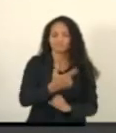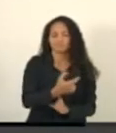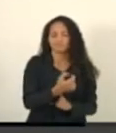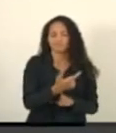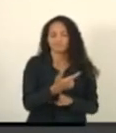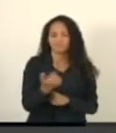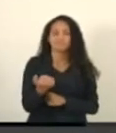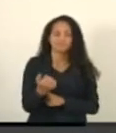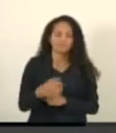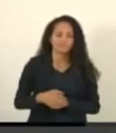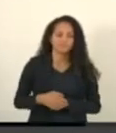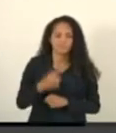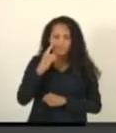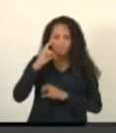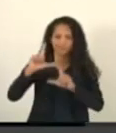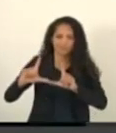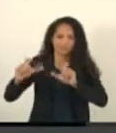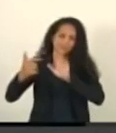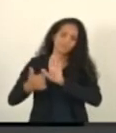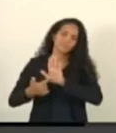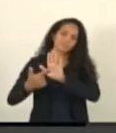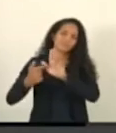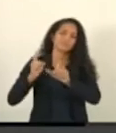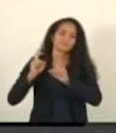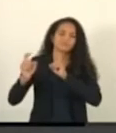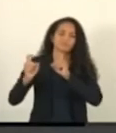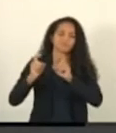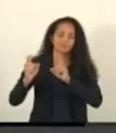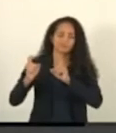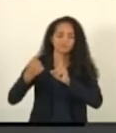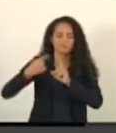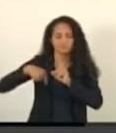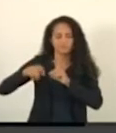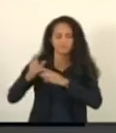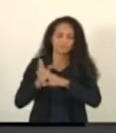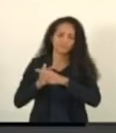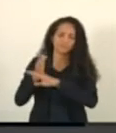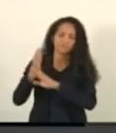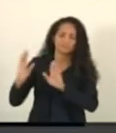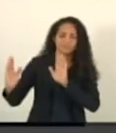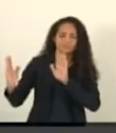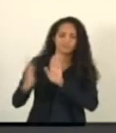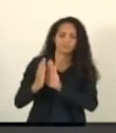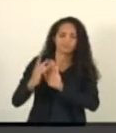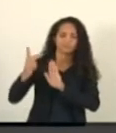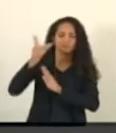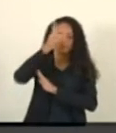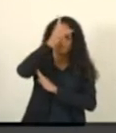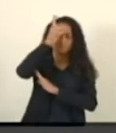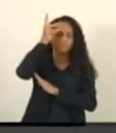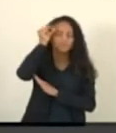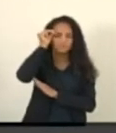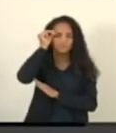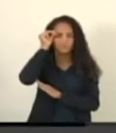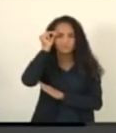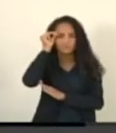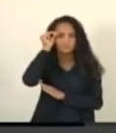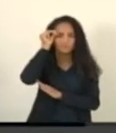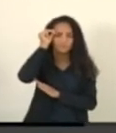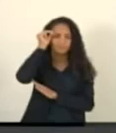uma reunião que tivemos lá na Prefeitura,